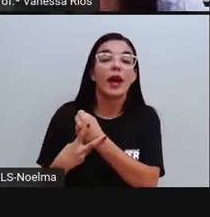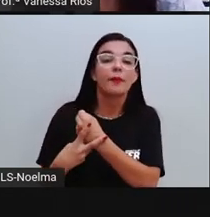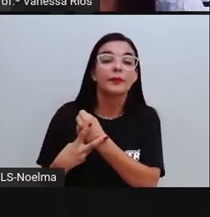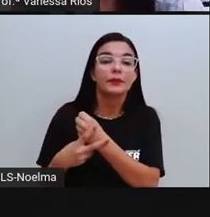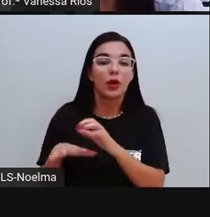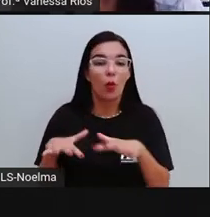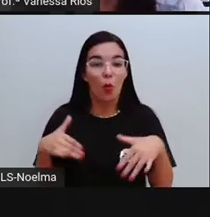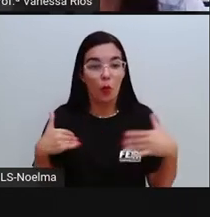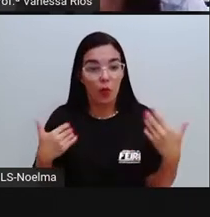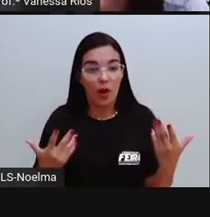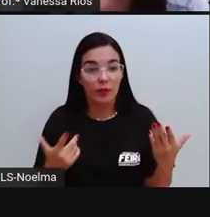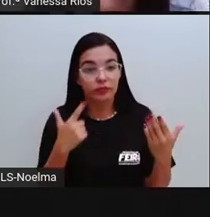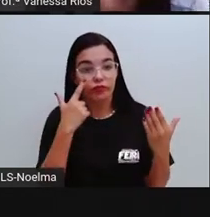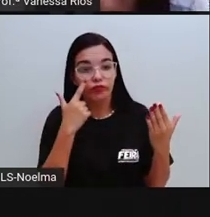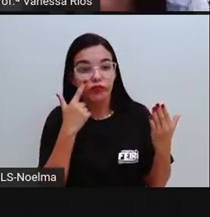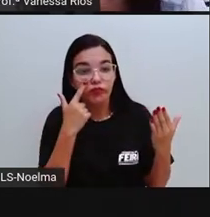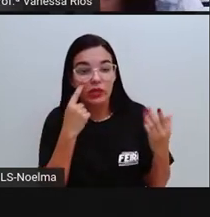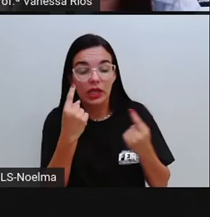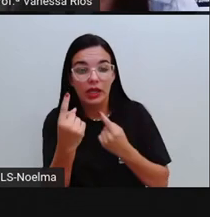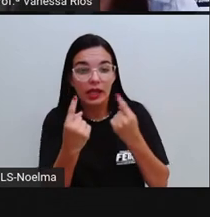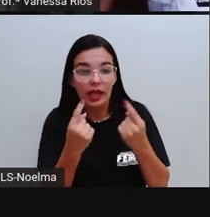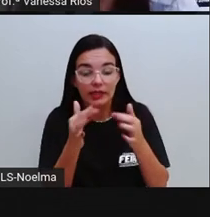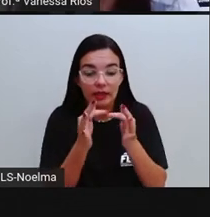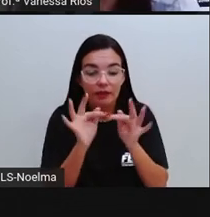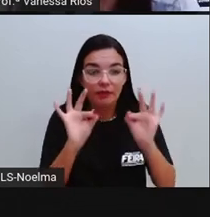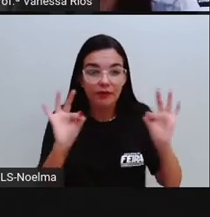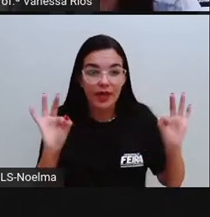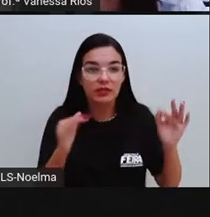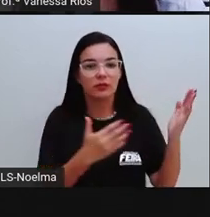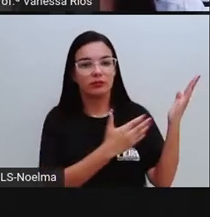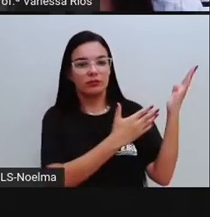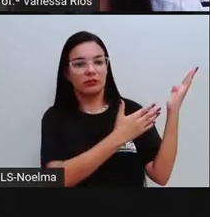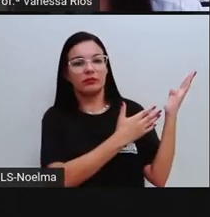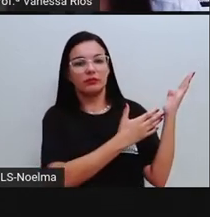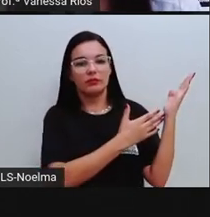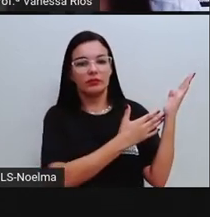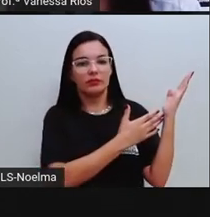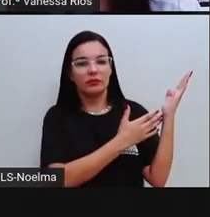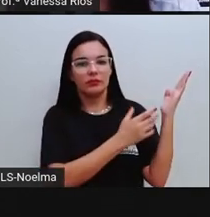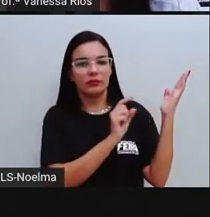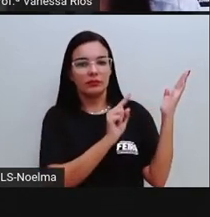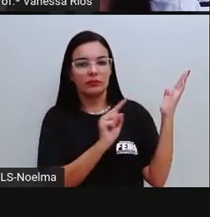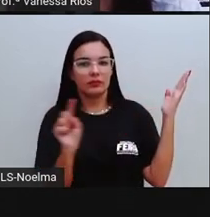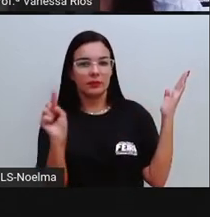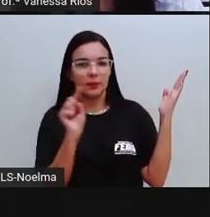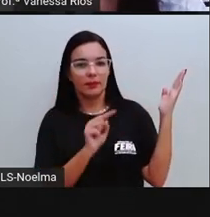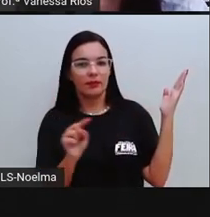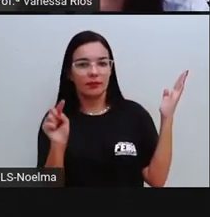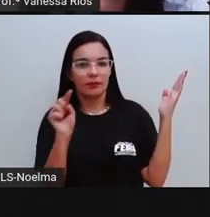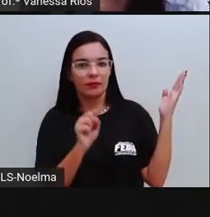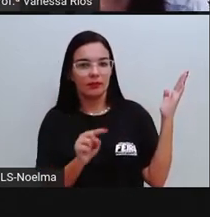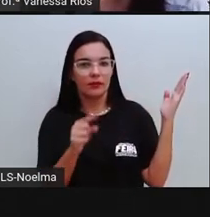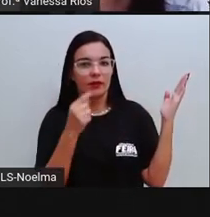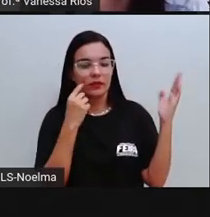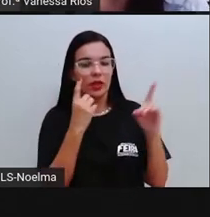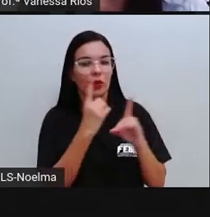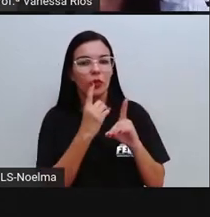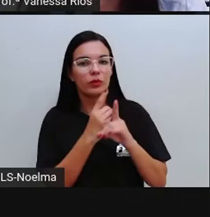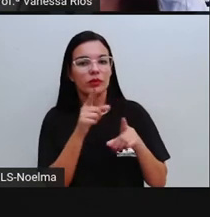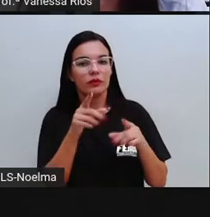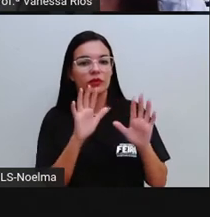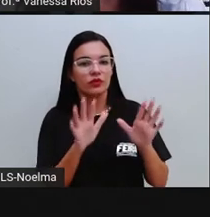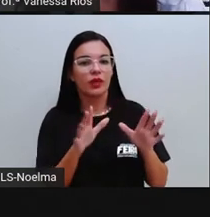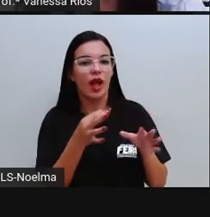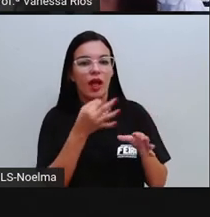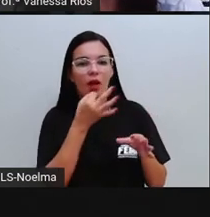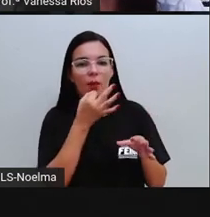como verbo em cada frase, certo? Cada frase aí possui um verbo e a Pro quer que você encontre. A Pro já deu